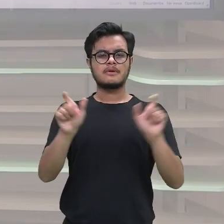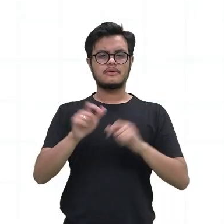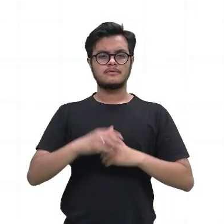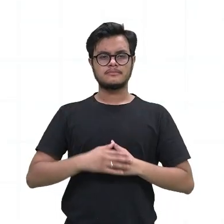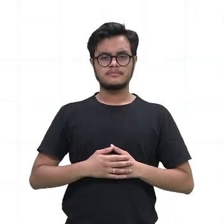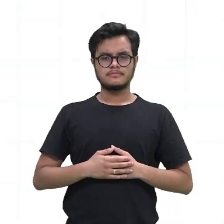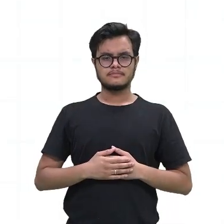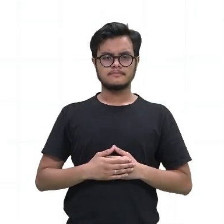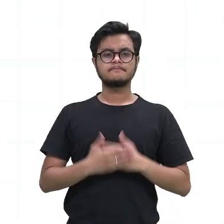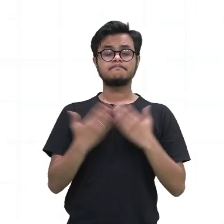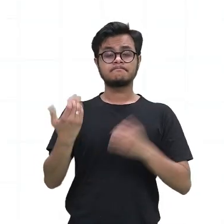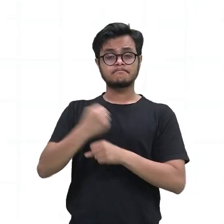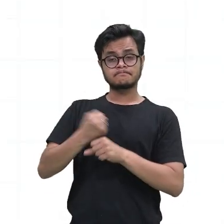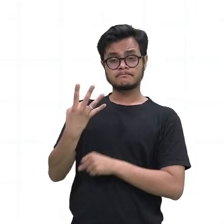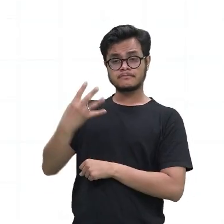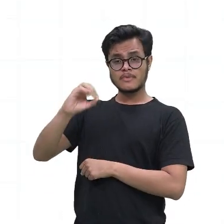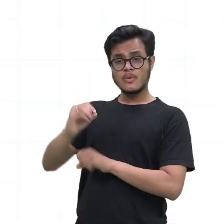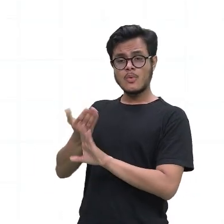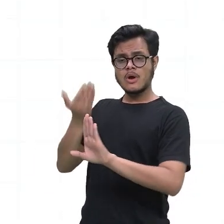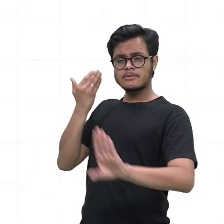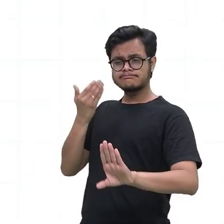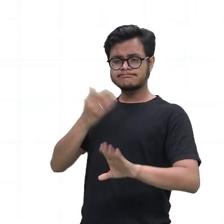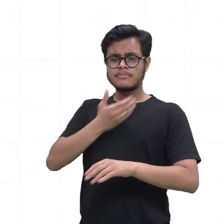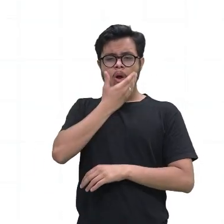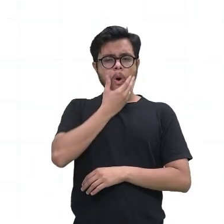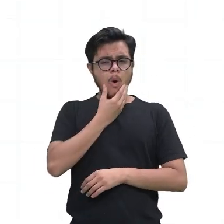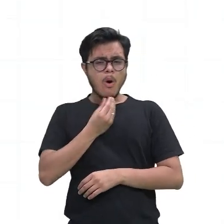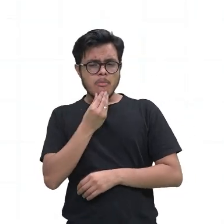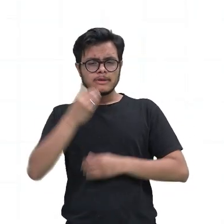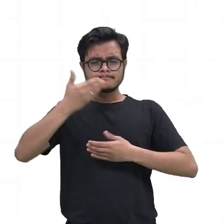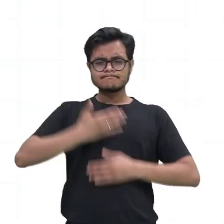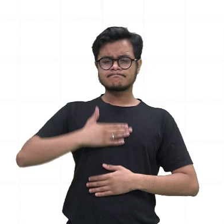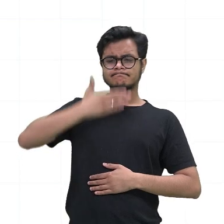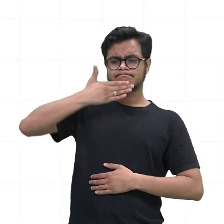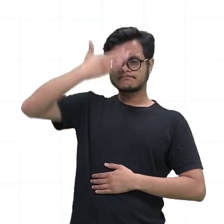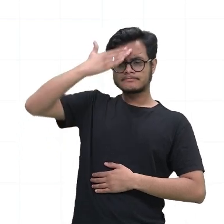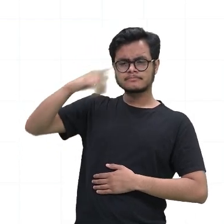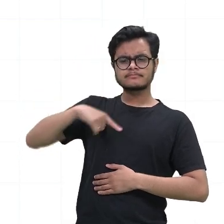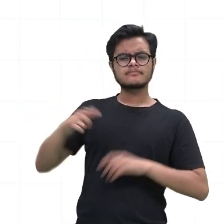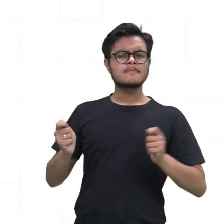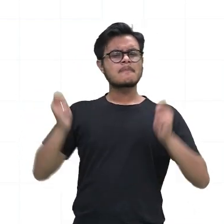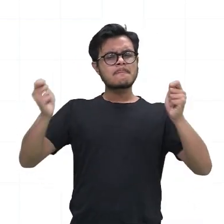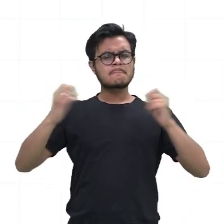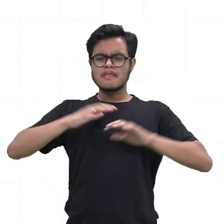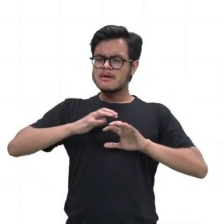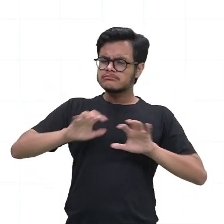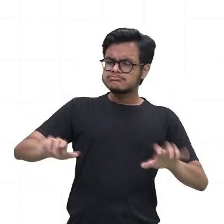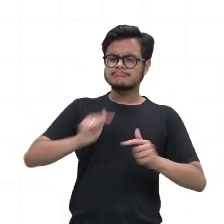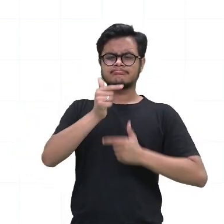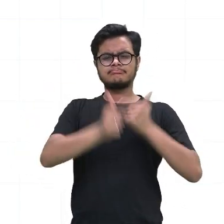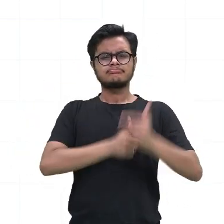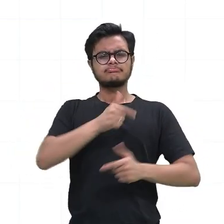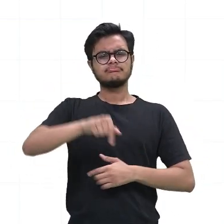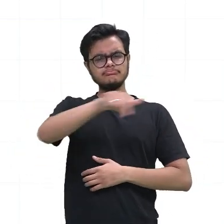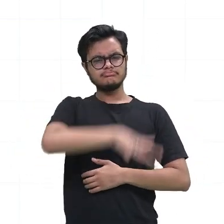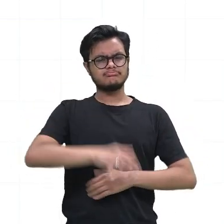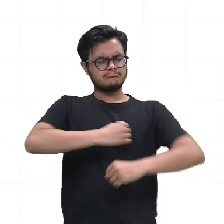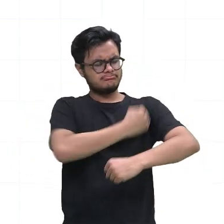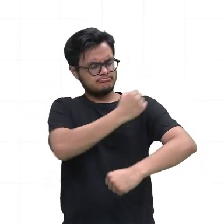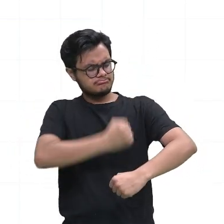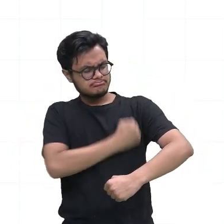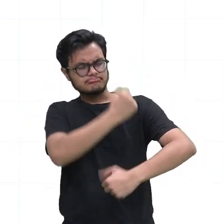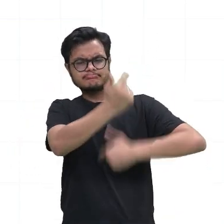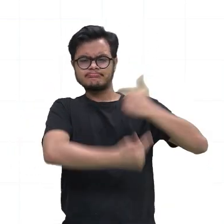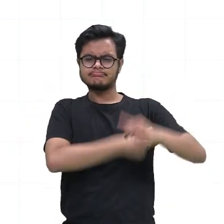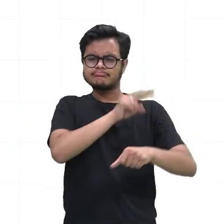destacadas. Há 40 anos, as mulheres islandesas entraram em greve e se recusaram a trabalhar, cozinhar e cuidar